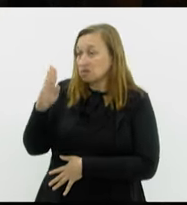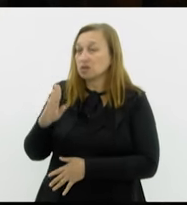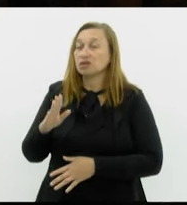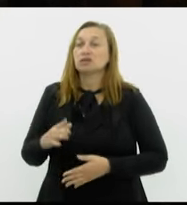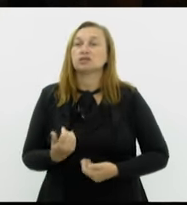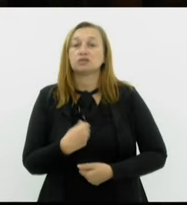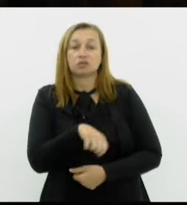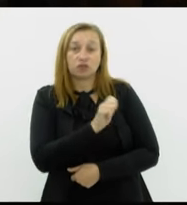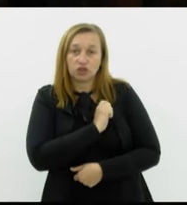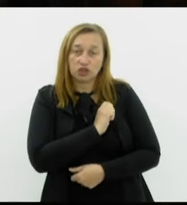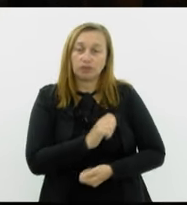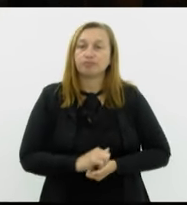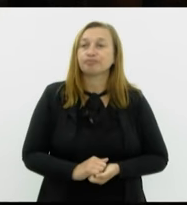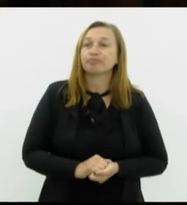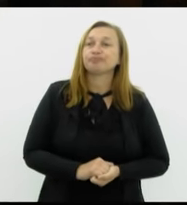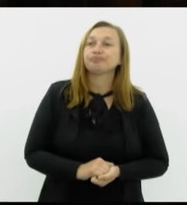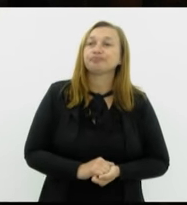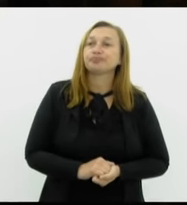incentivos fiscais.